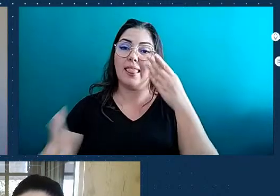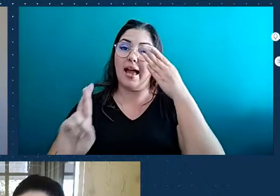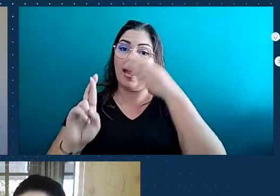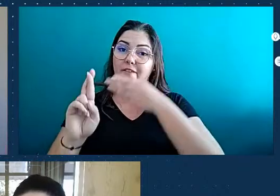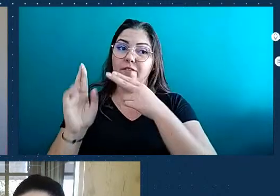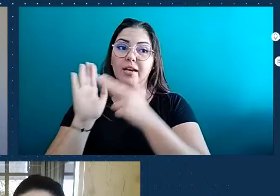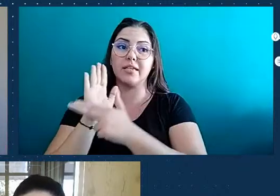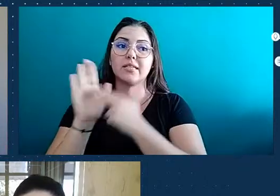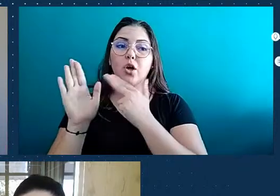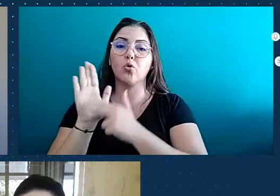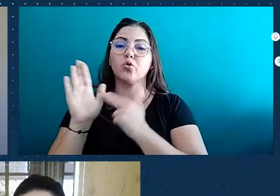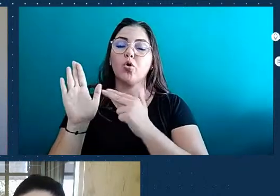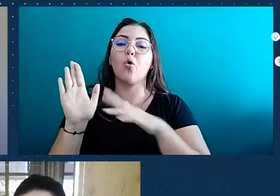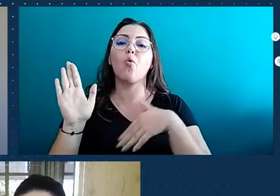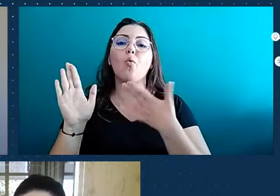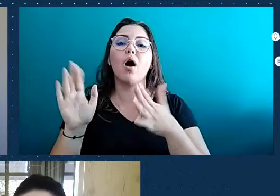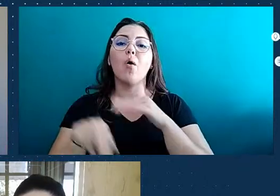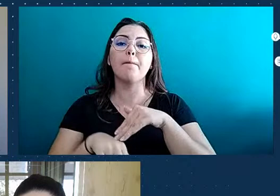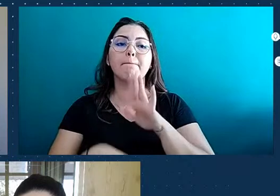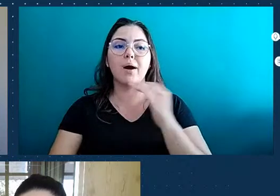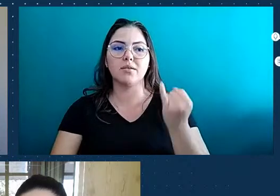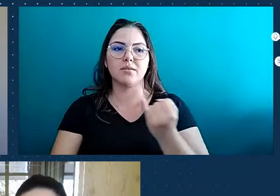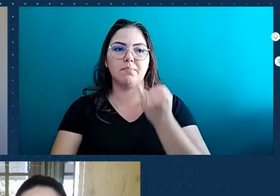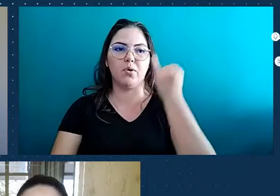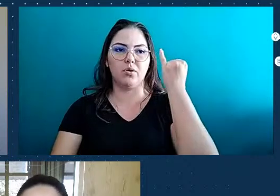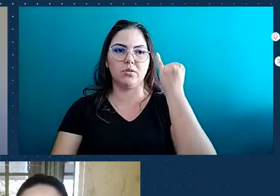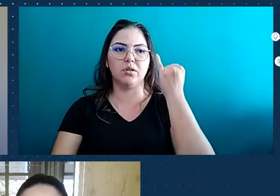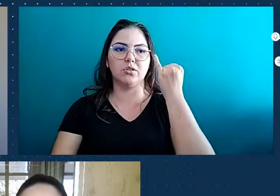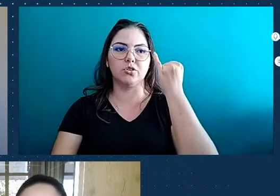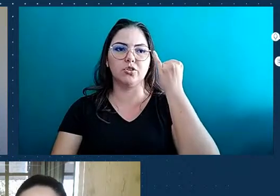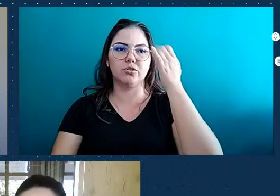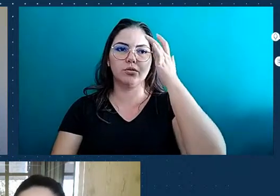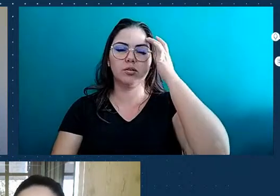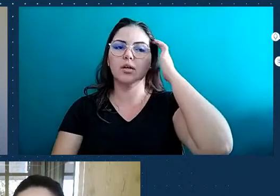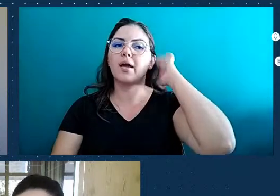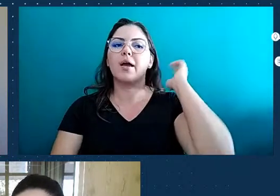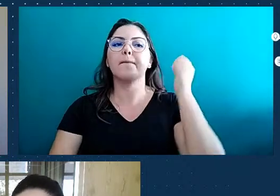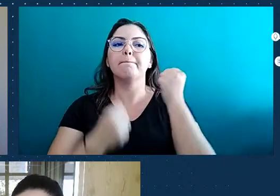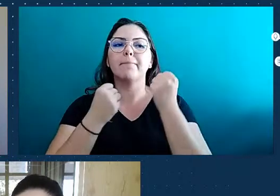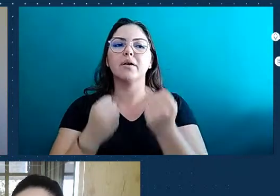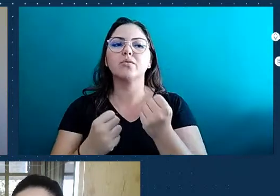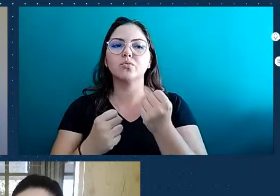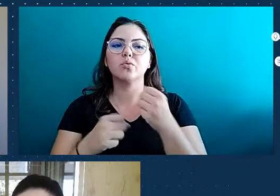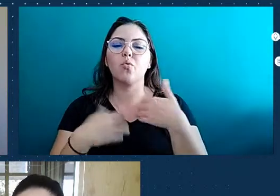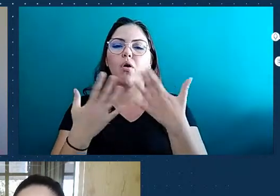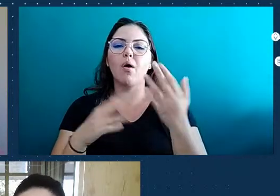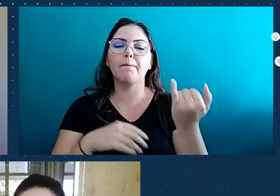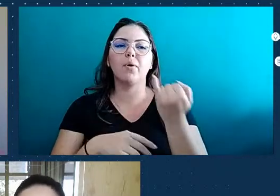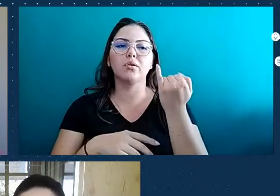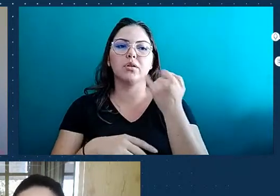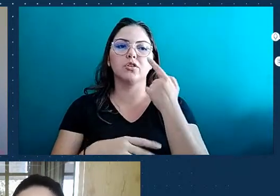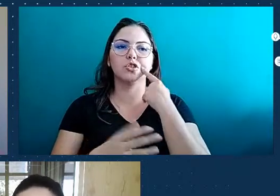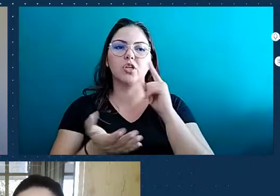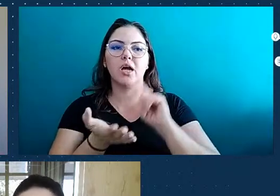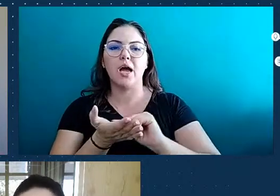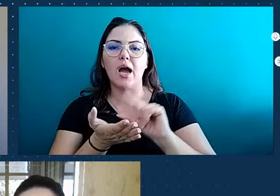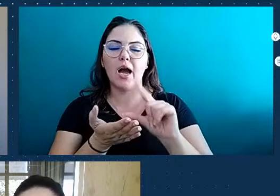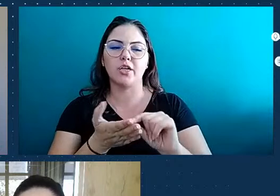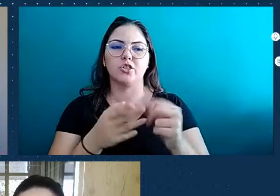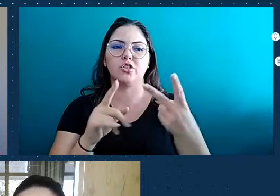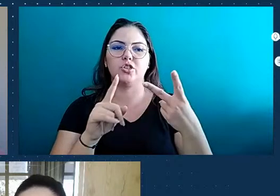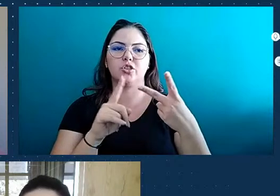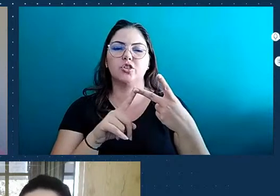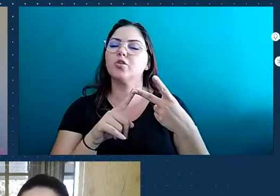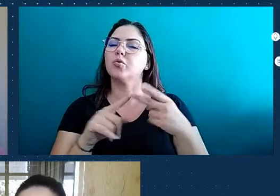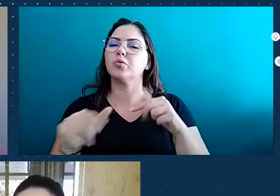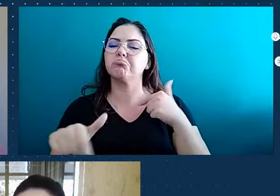Olha, hoje a gente já nem usa mais o termo bibliográficas, né? Porque a gente usa tudo isso como referência. A gente usa artigos, livros,